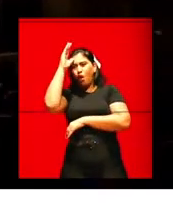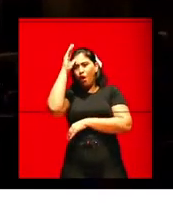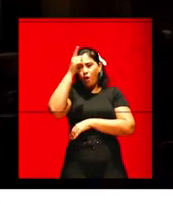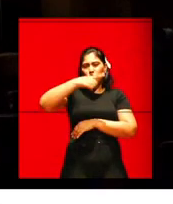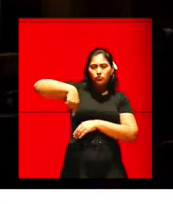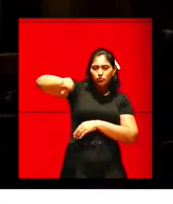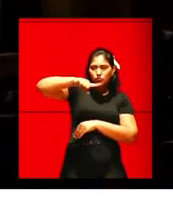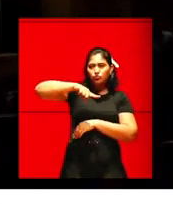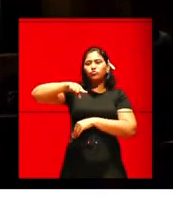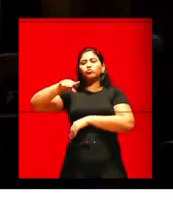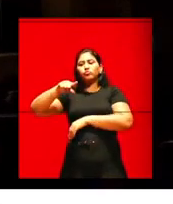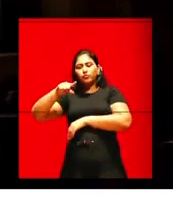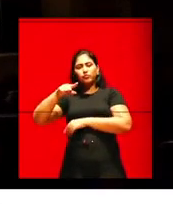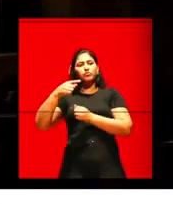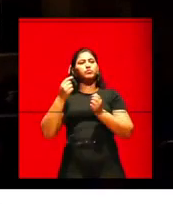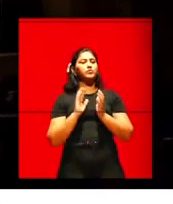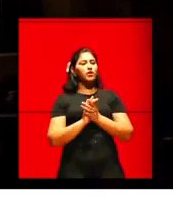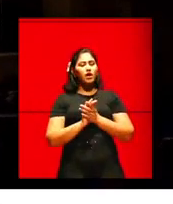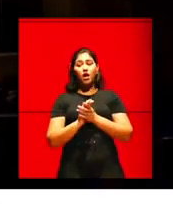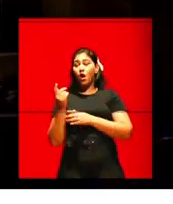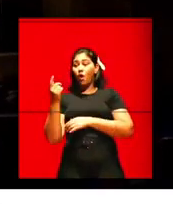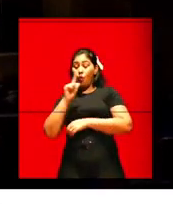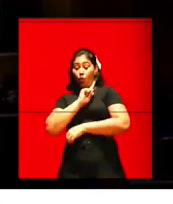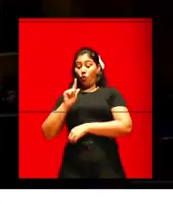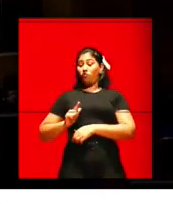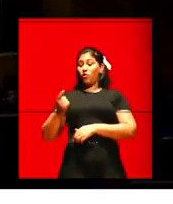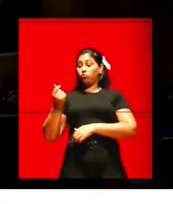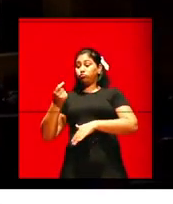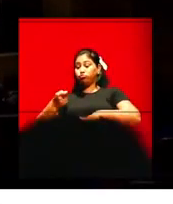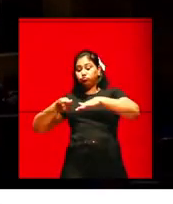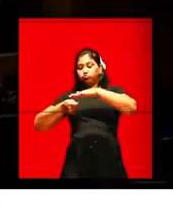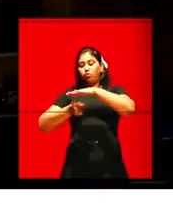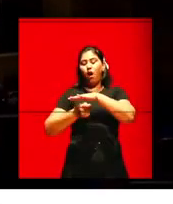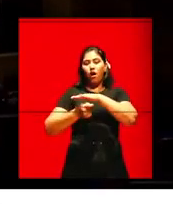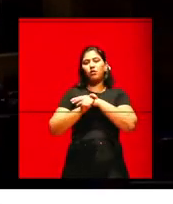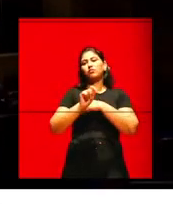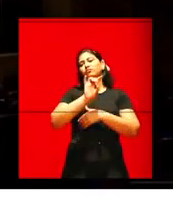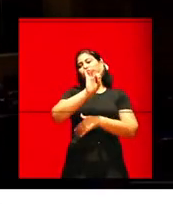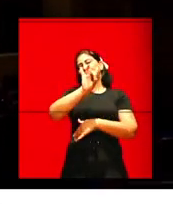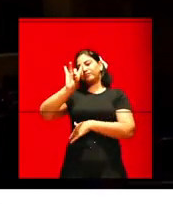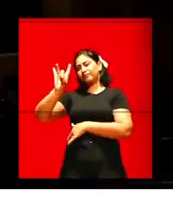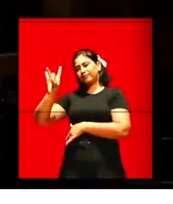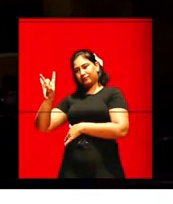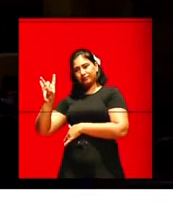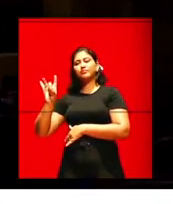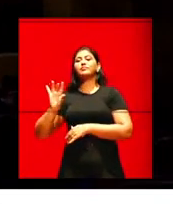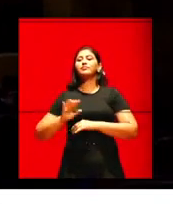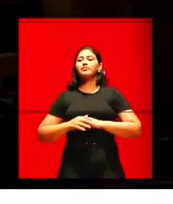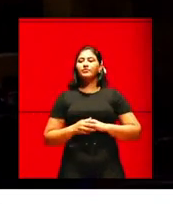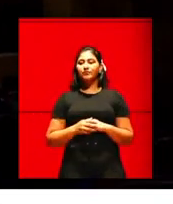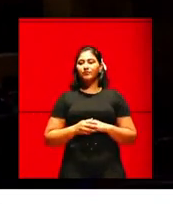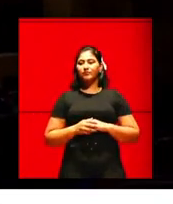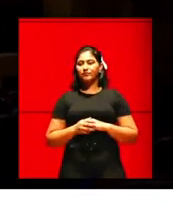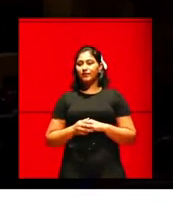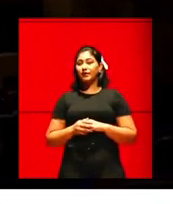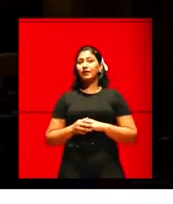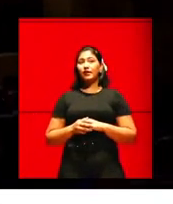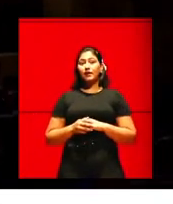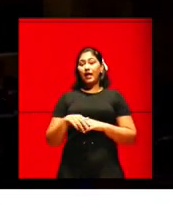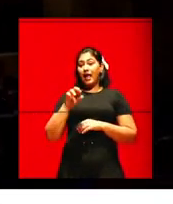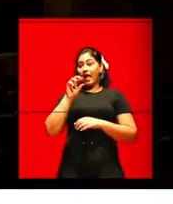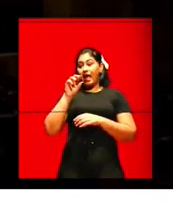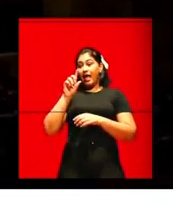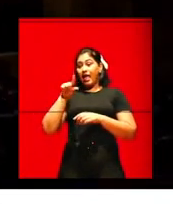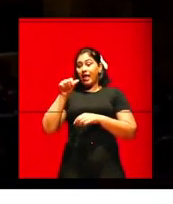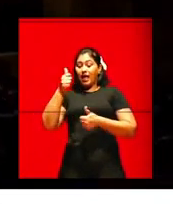graças ao investimento que o governo de Rondônia tem feito em vocês. Com a plataforma Revisa Mais e Revisa Enem, que